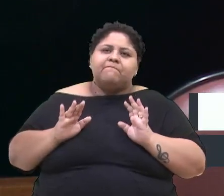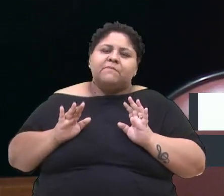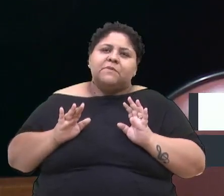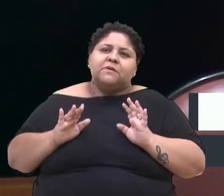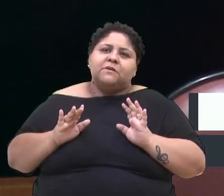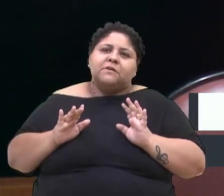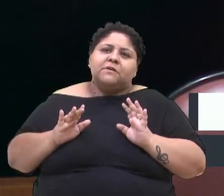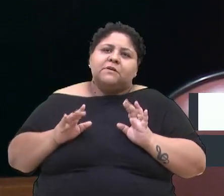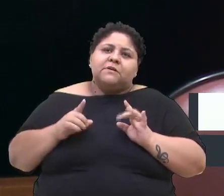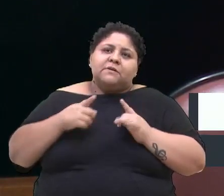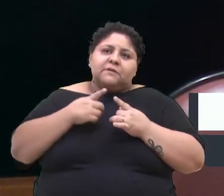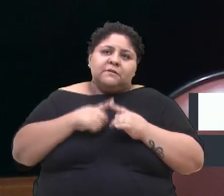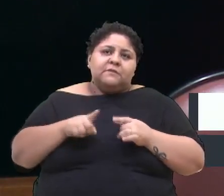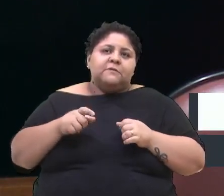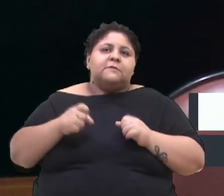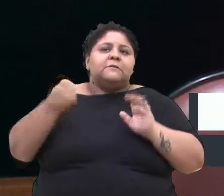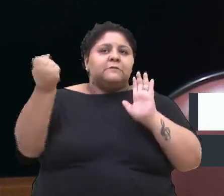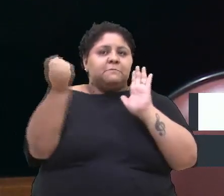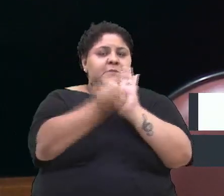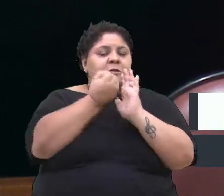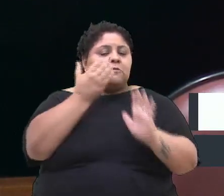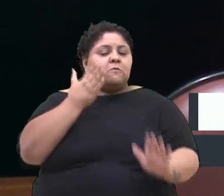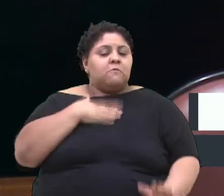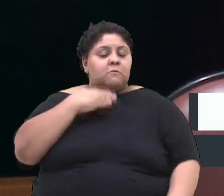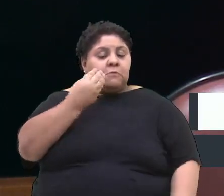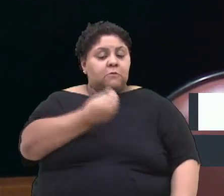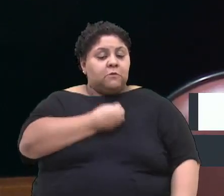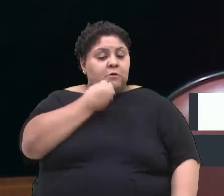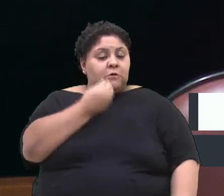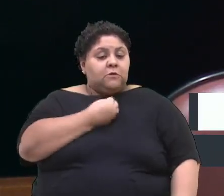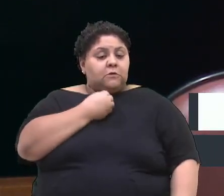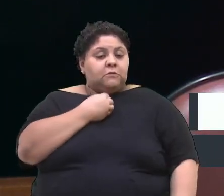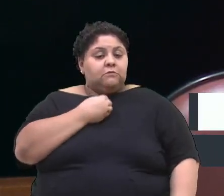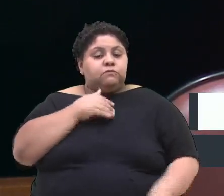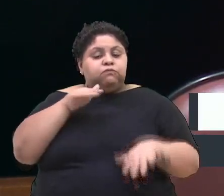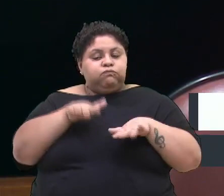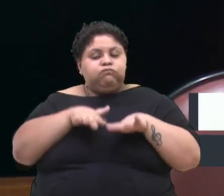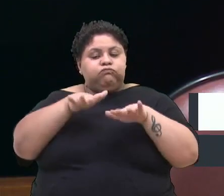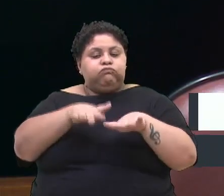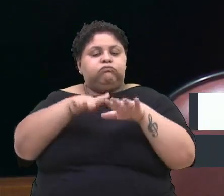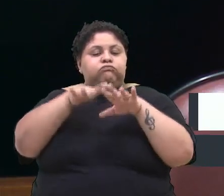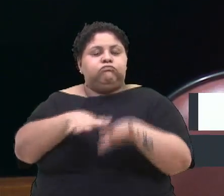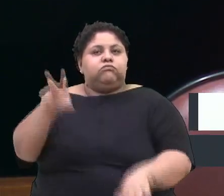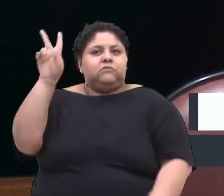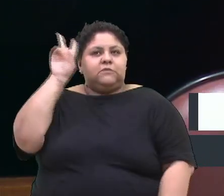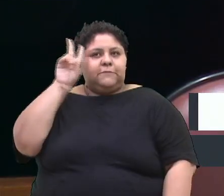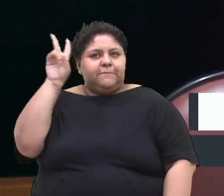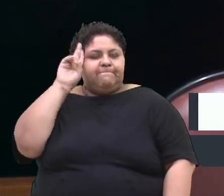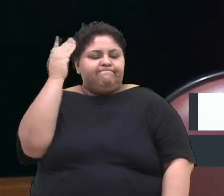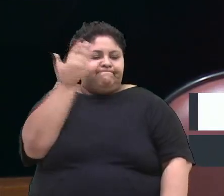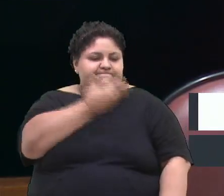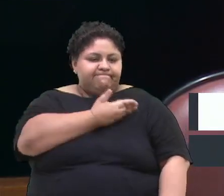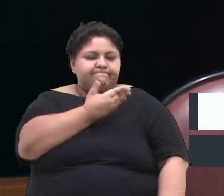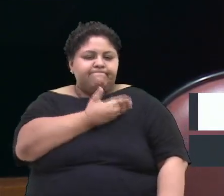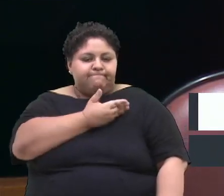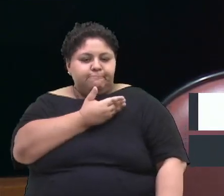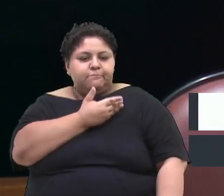Pizzetti realmente marcou bastante a minha vida de militância, de história e de amizade,